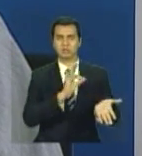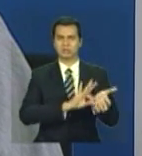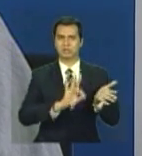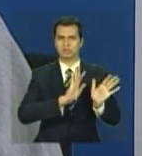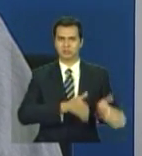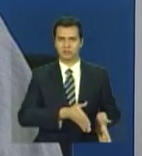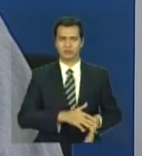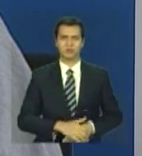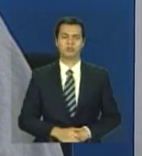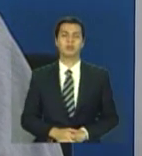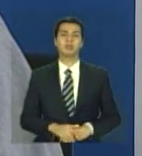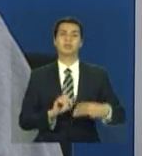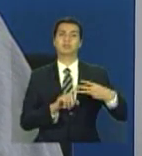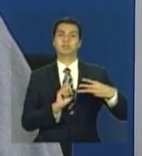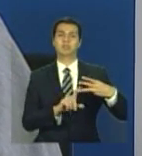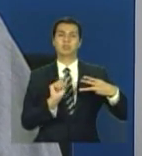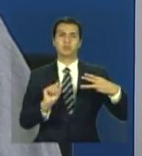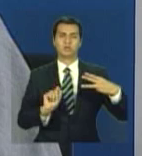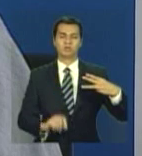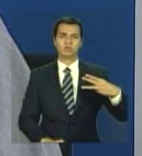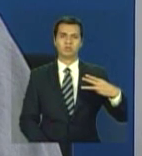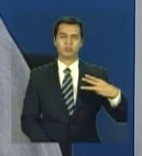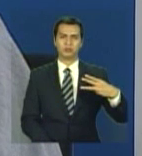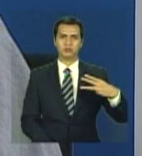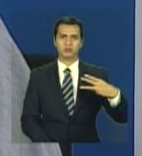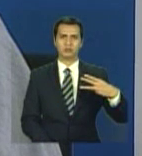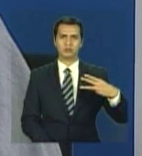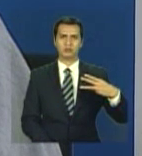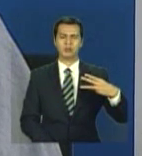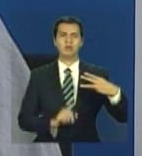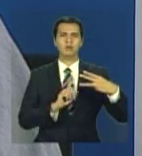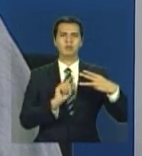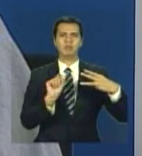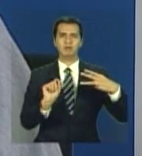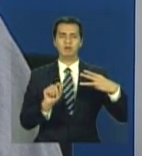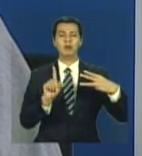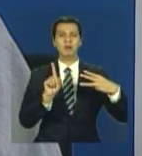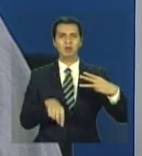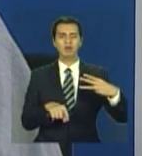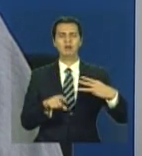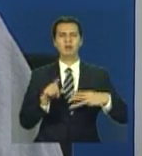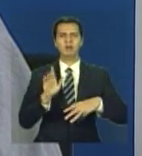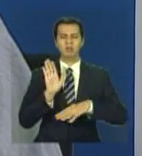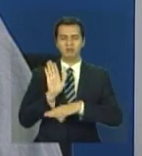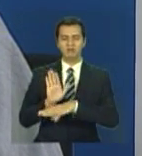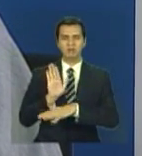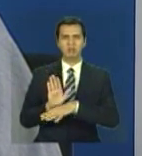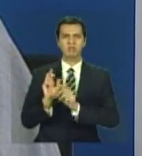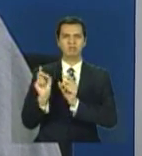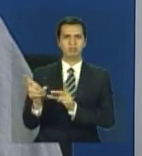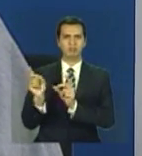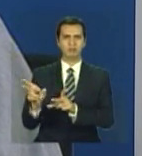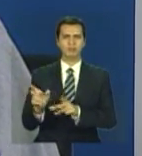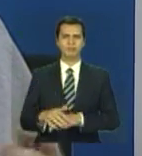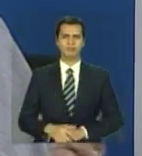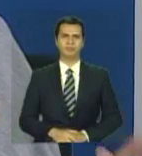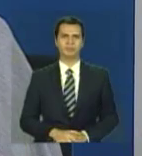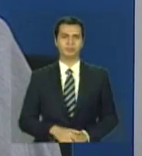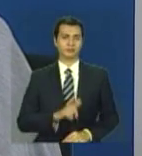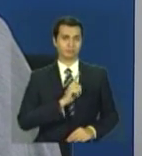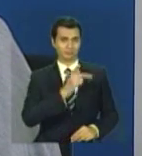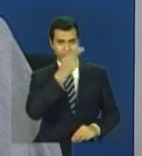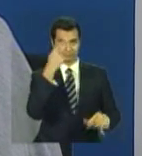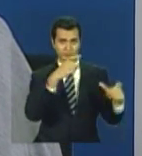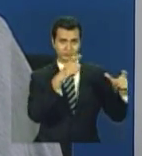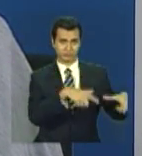Um terceiro tipo ainda são equipamentos que apoiam a comercialização, que fazem a ponte entre a